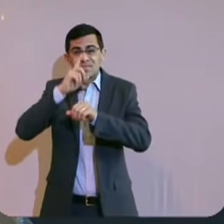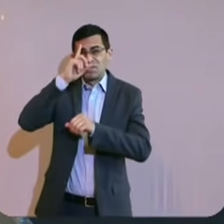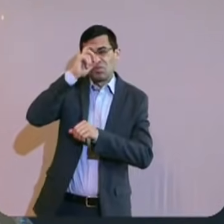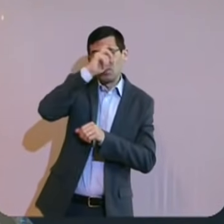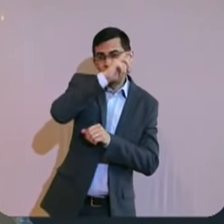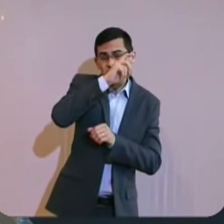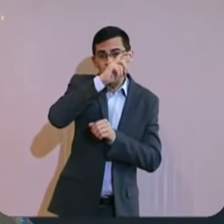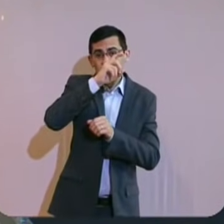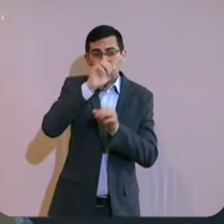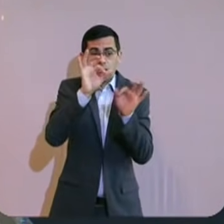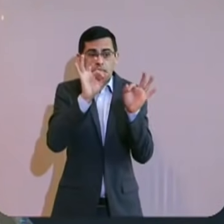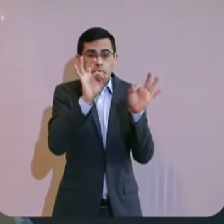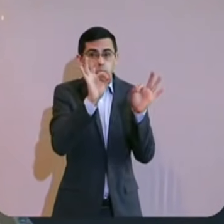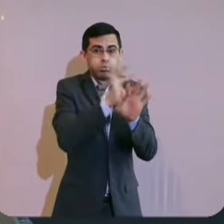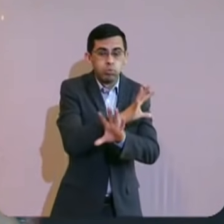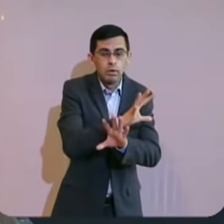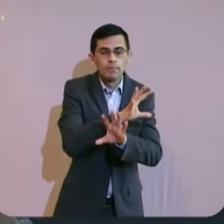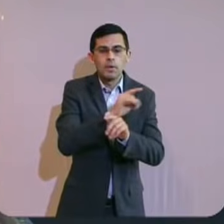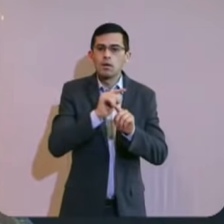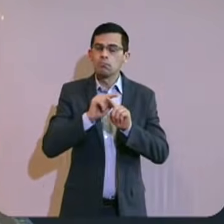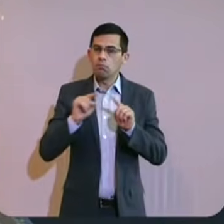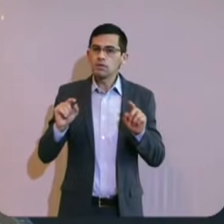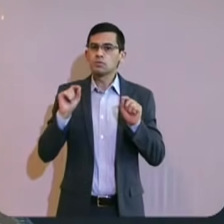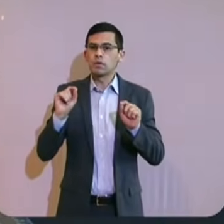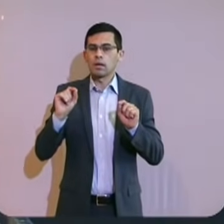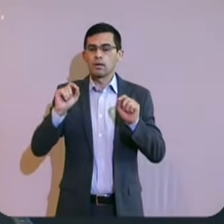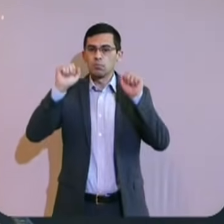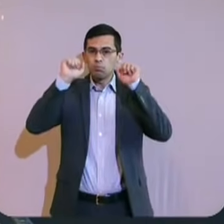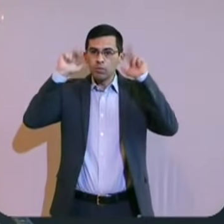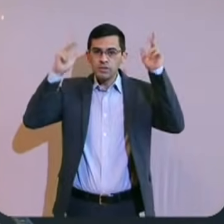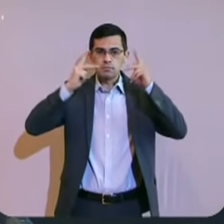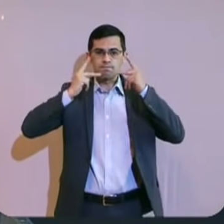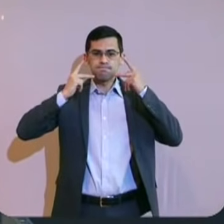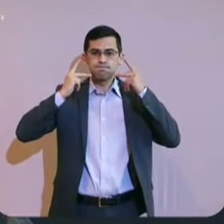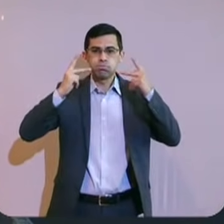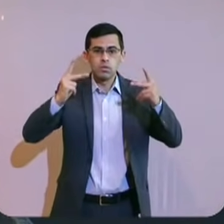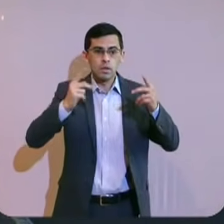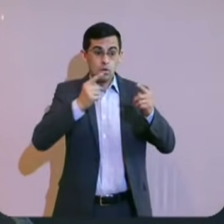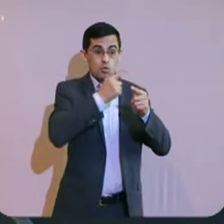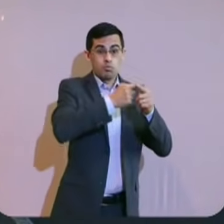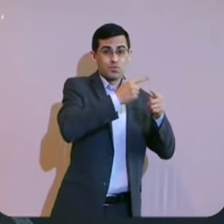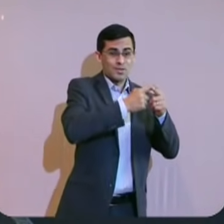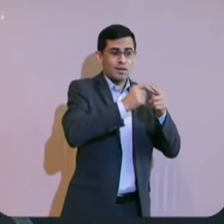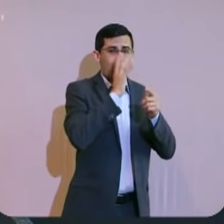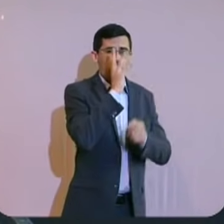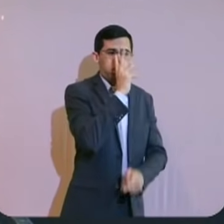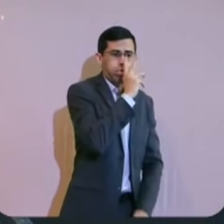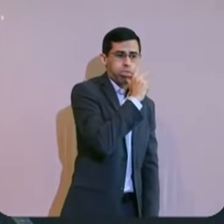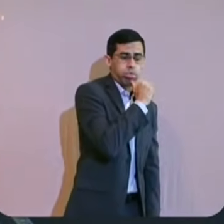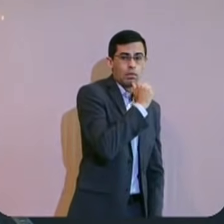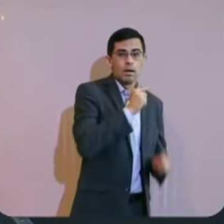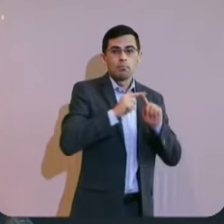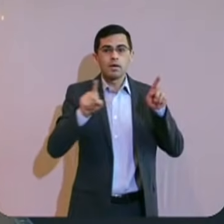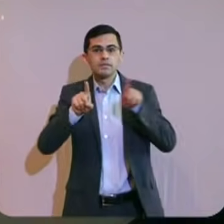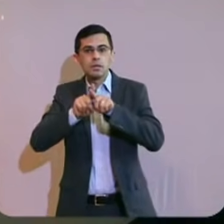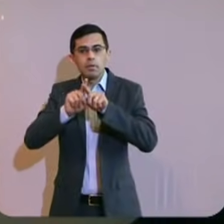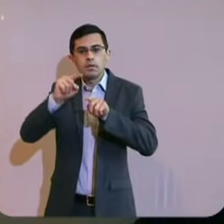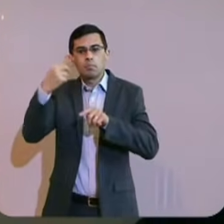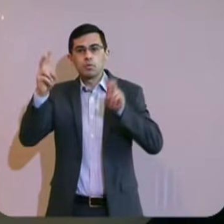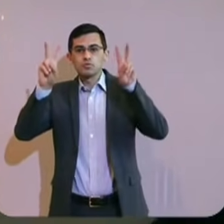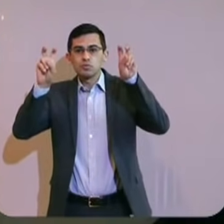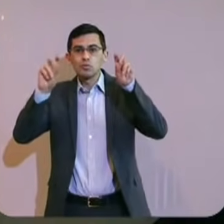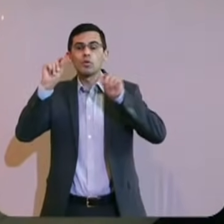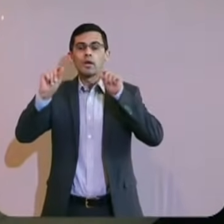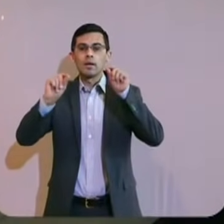difíceis passassem. É interessante porque esse sermão fala o porquê demorou. E depois ele vai